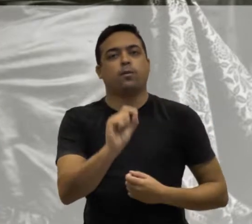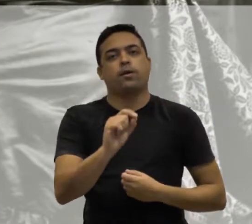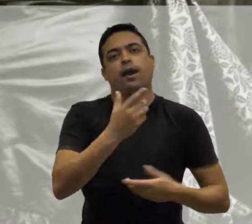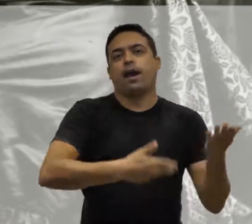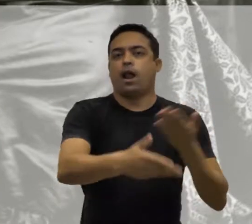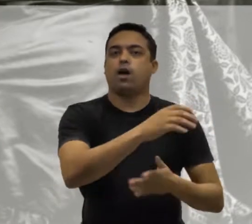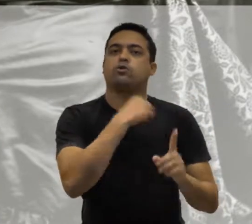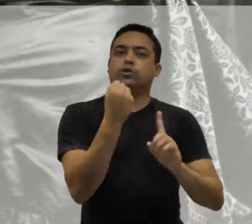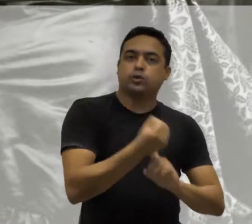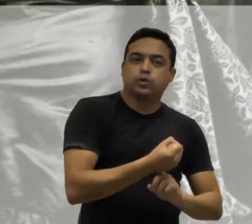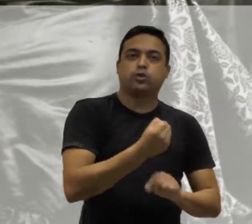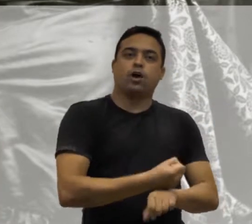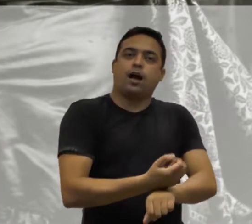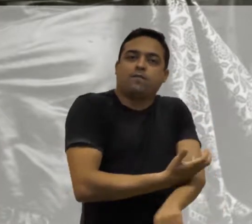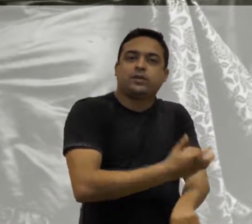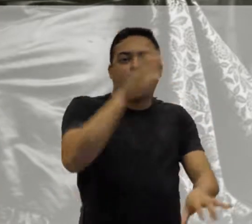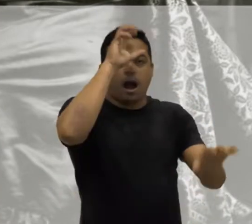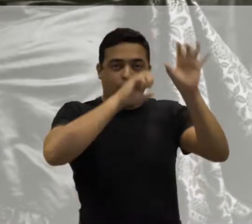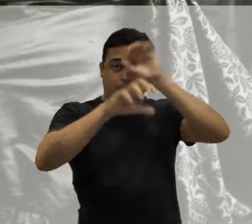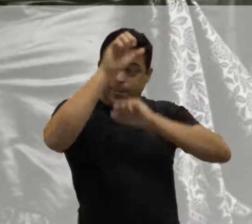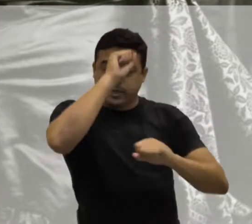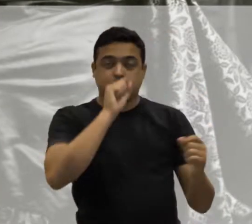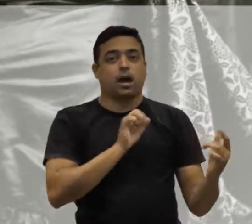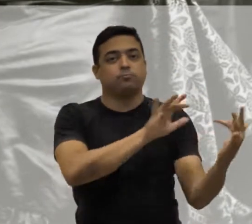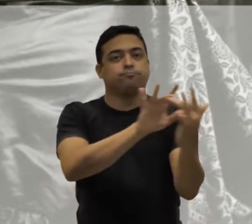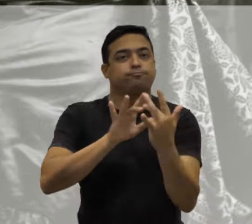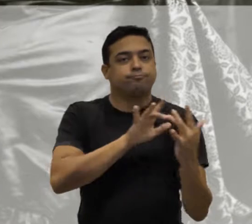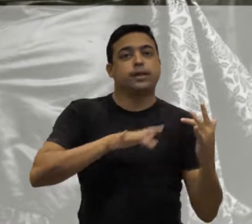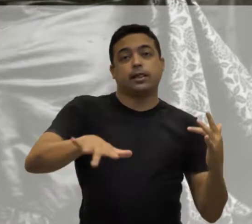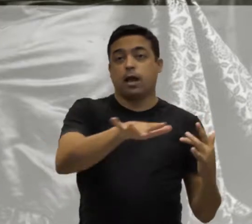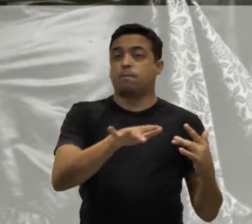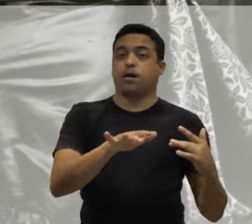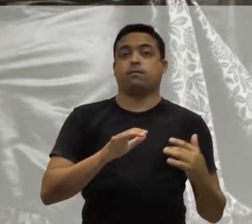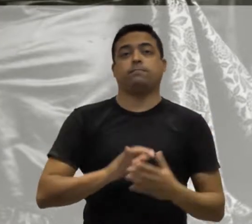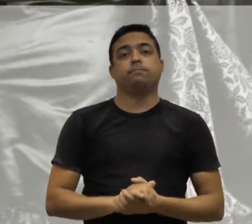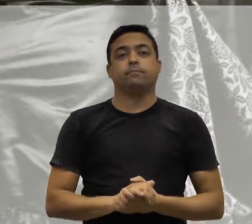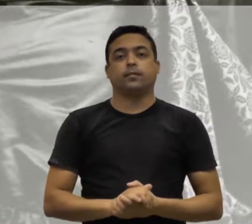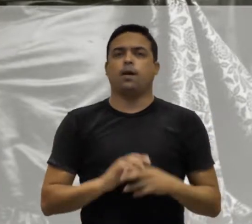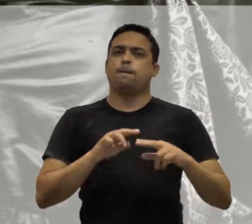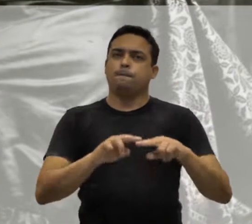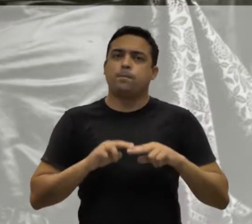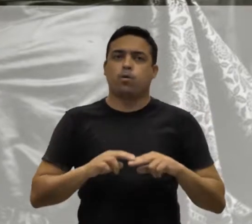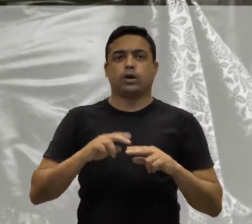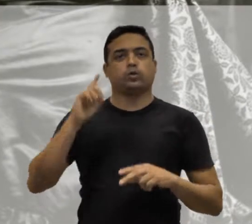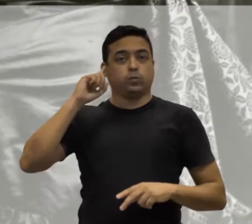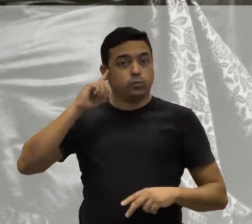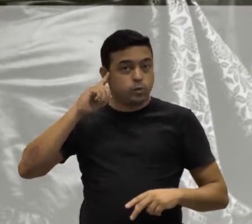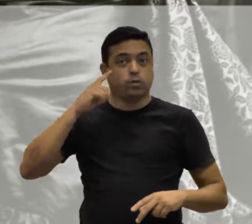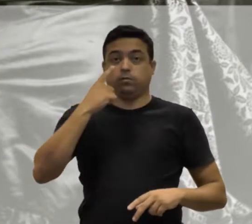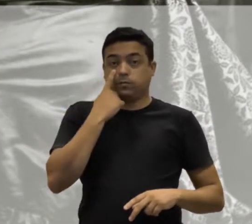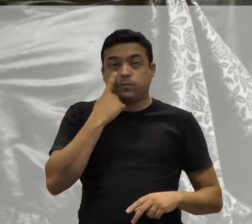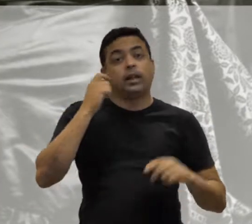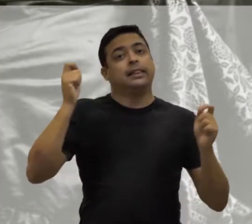suas relações socioafetivas e de aprendizagem com o outro e com o meio. Através desses sentidos,